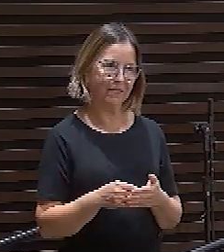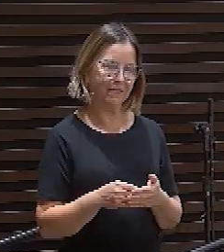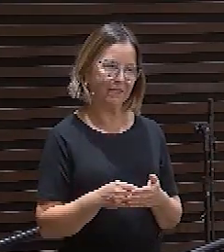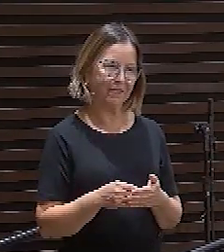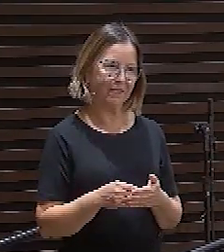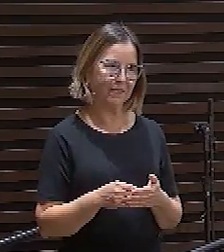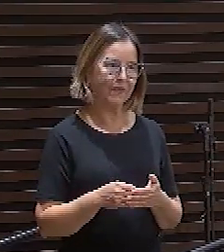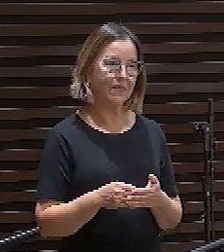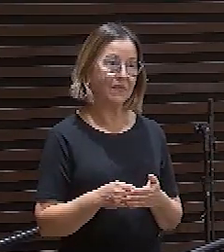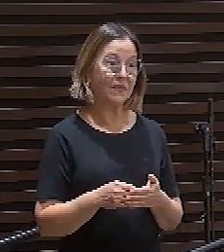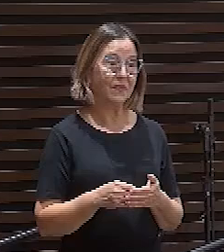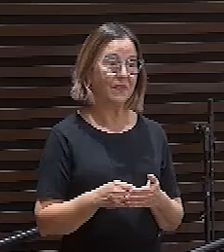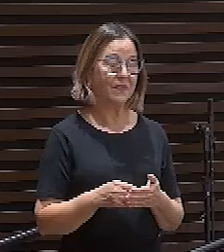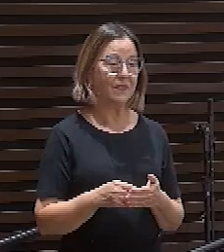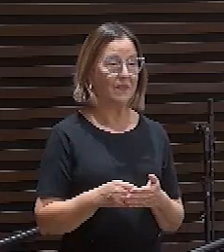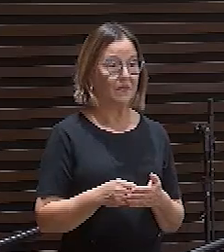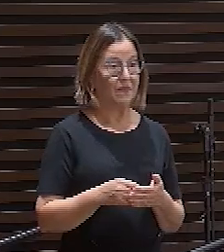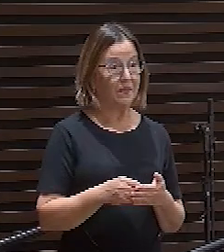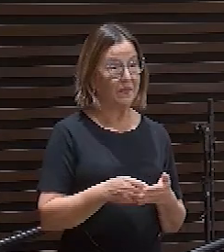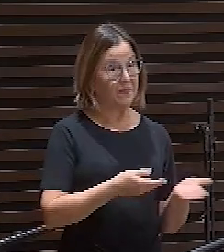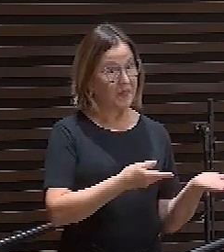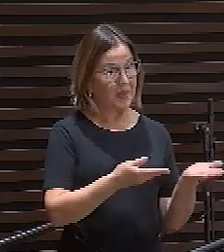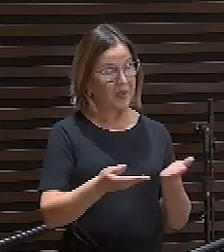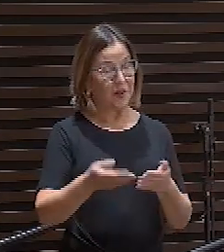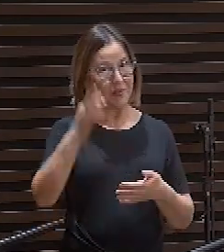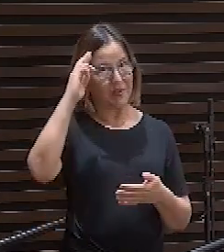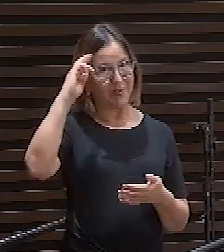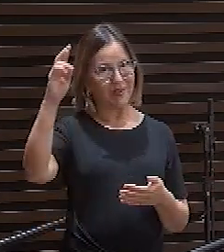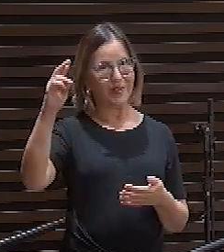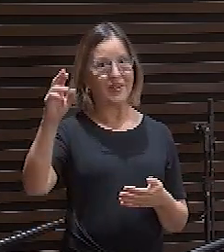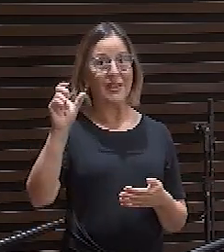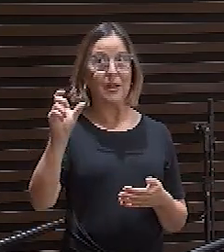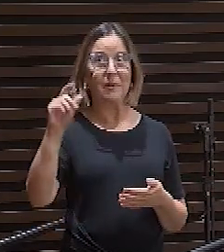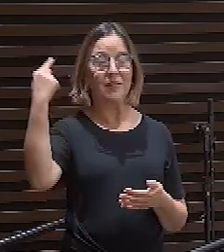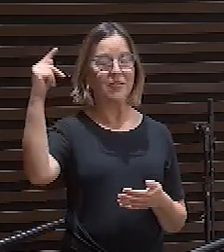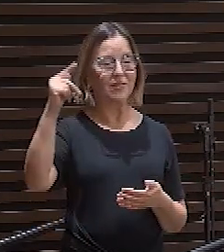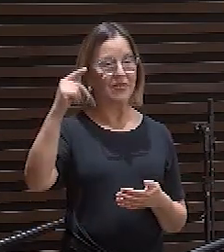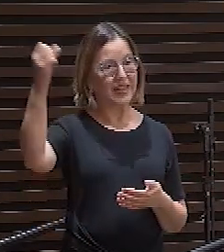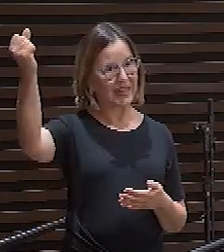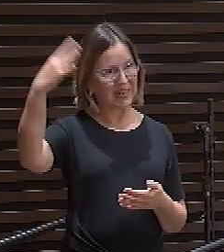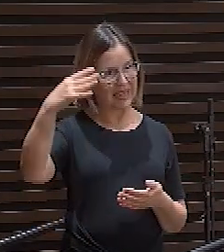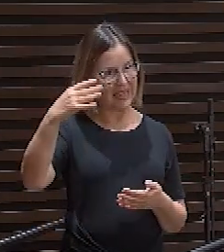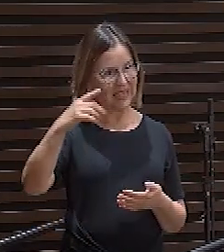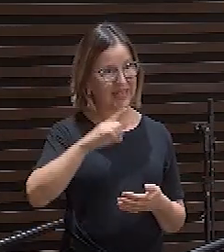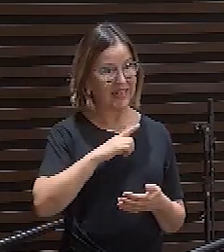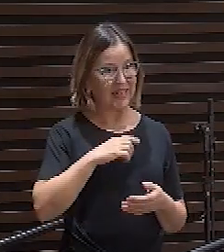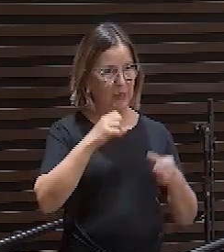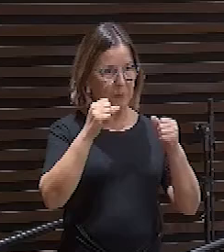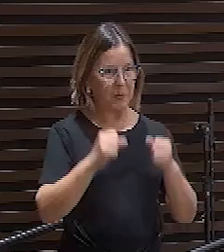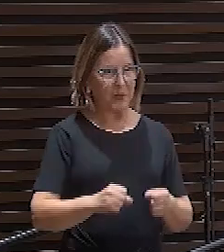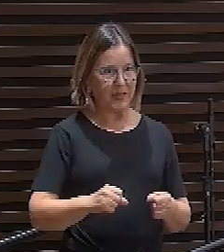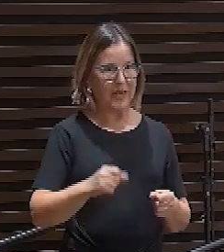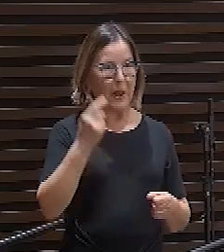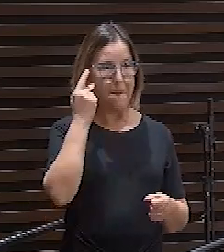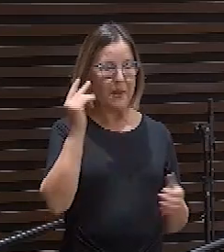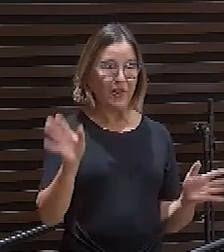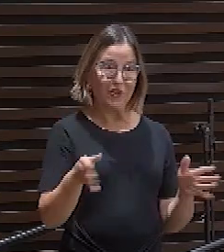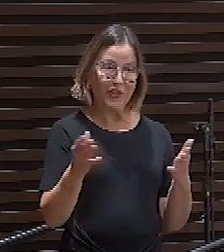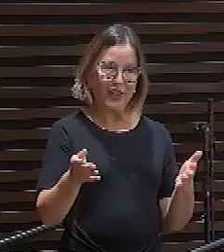à palavra da sua graça, que tem poder para vos edificar e dar herança entre todos os que